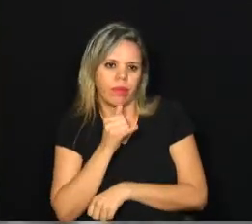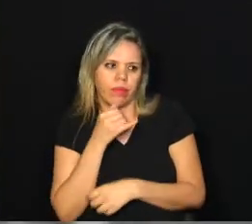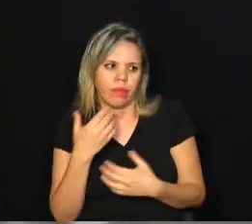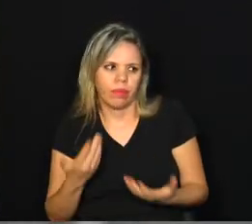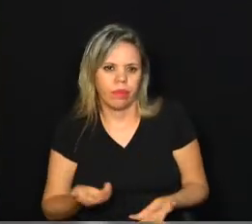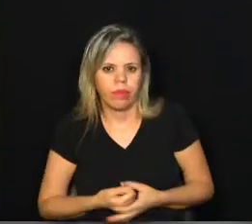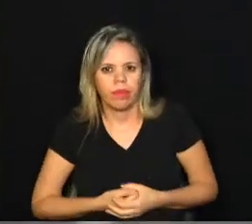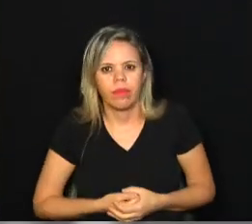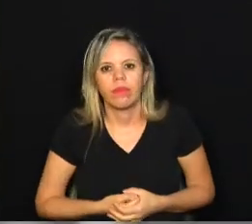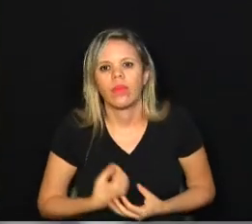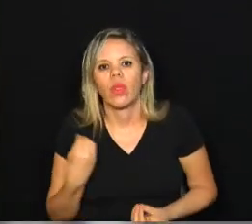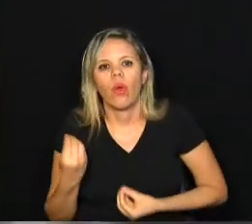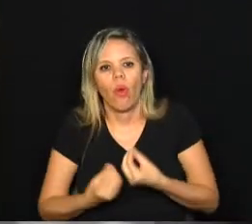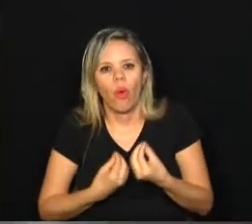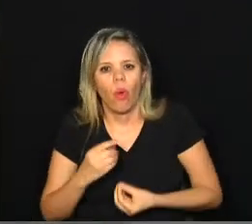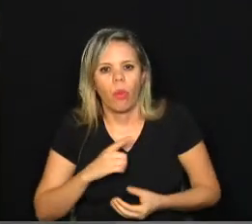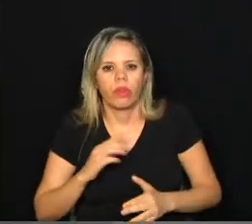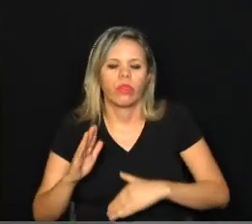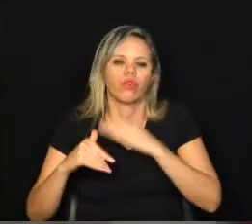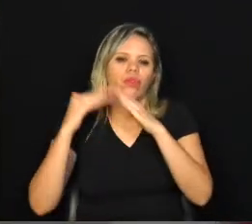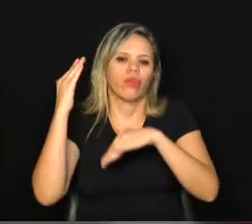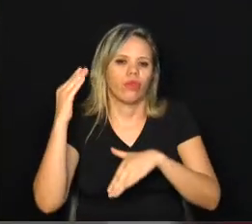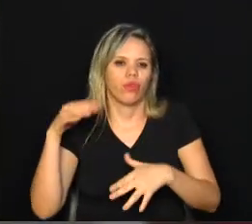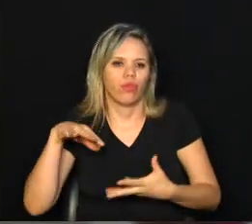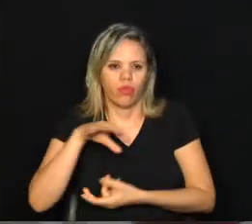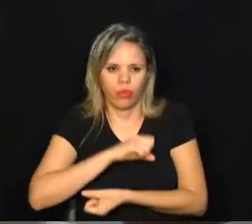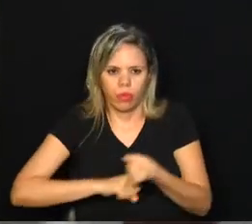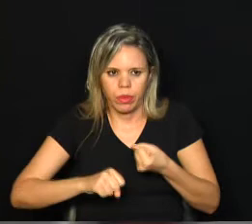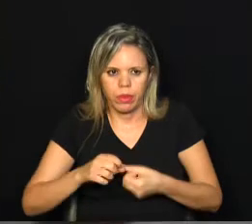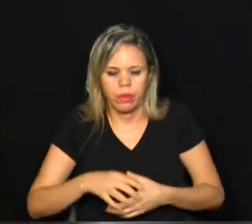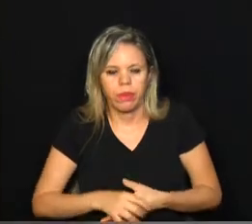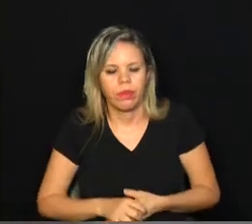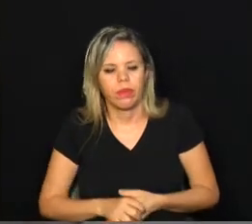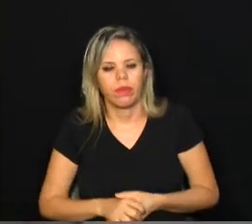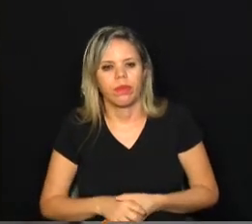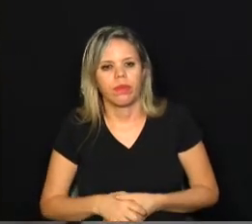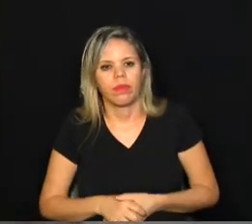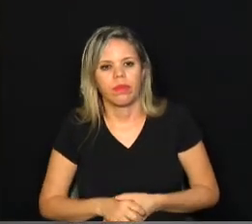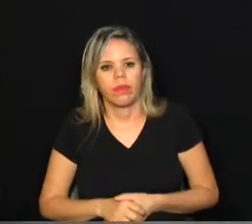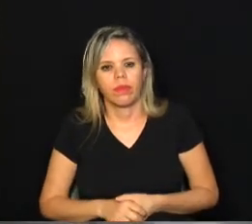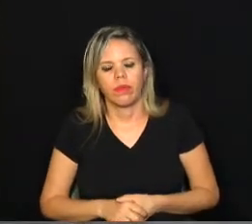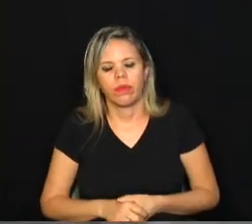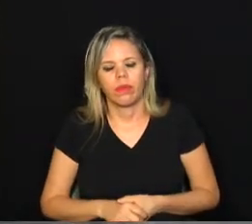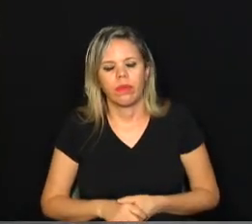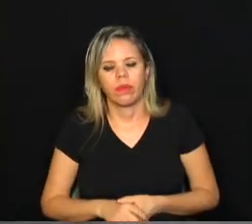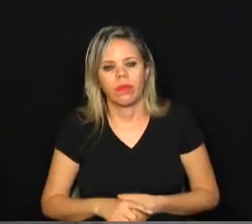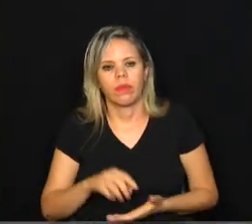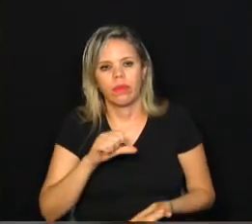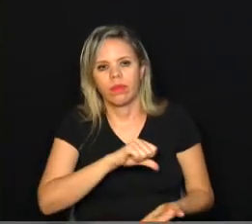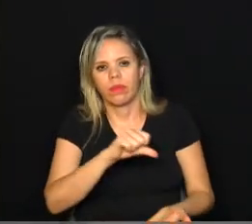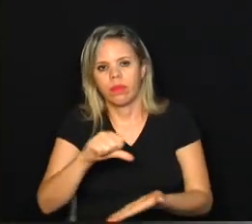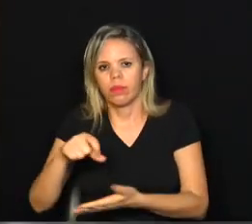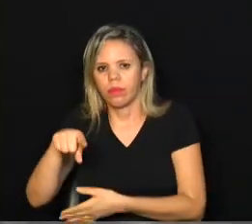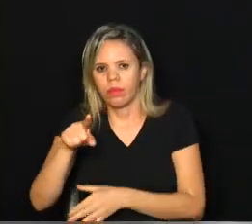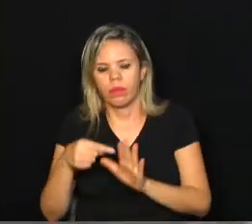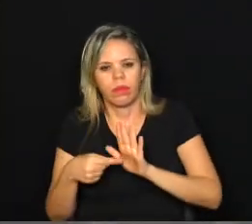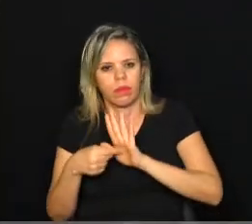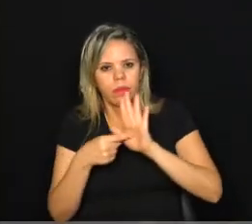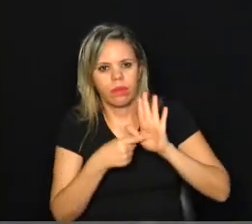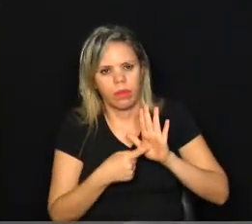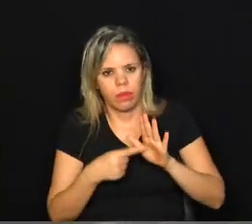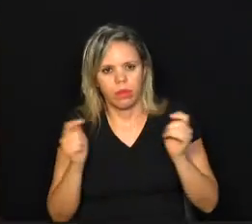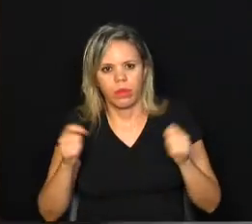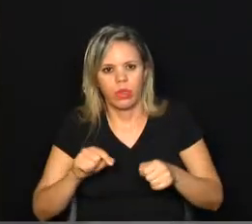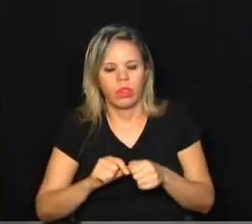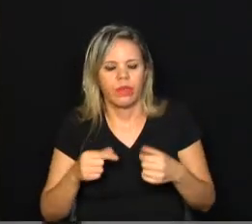exemplos, né, de como ter um desenvolvimento sustentável. Então, em princípio, vai ser uma região em que você vai mostrar como isso pode ser